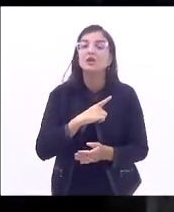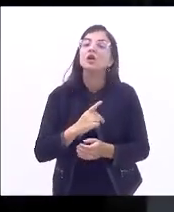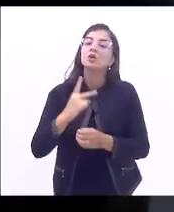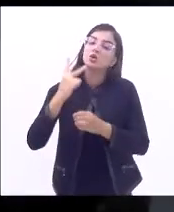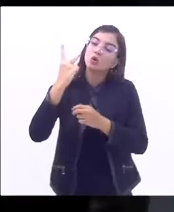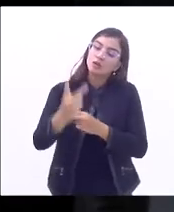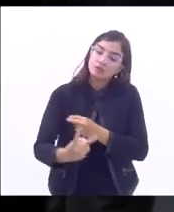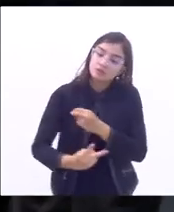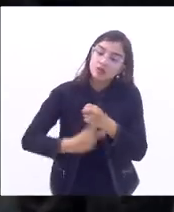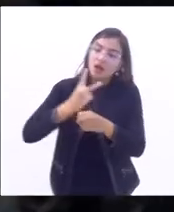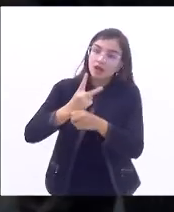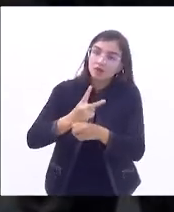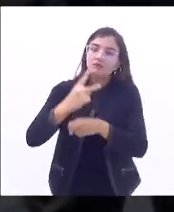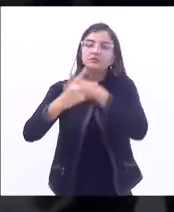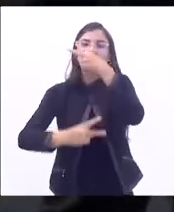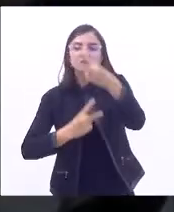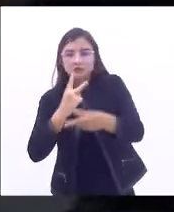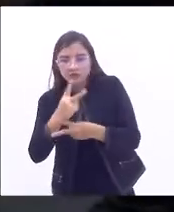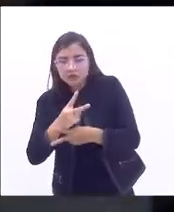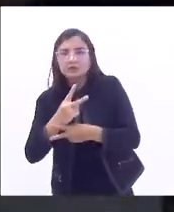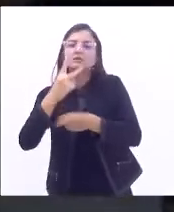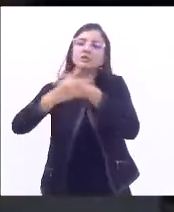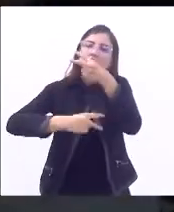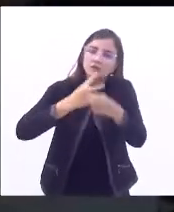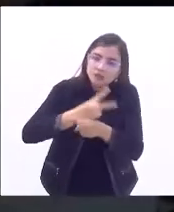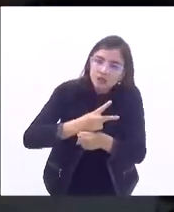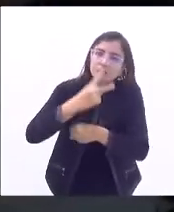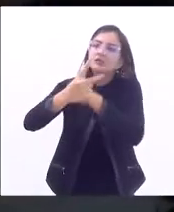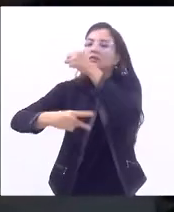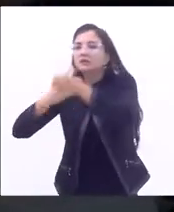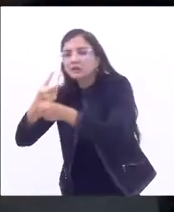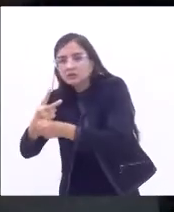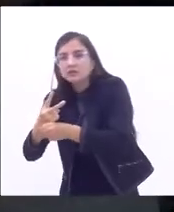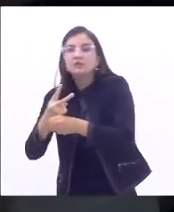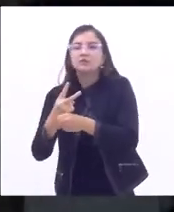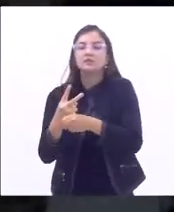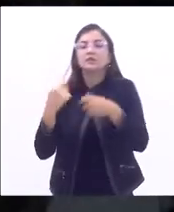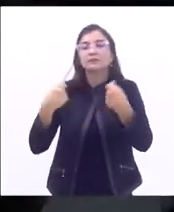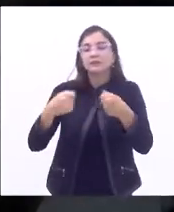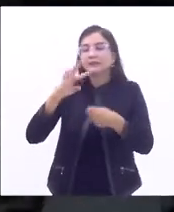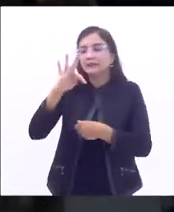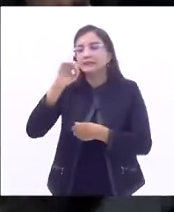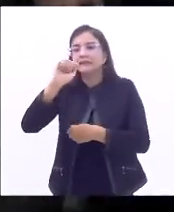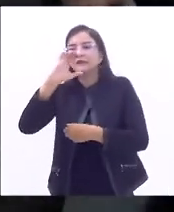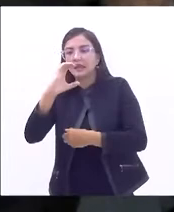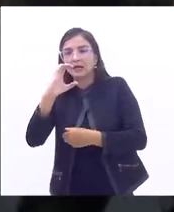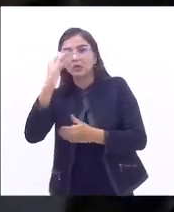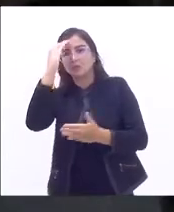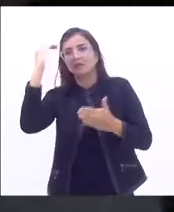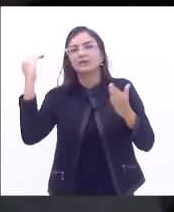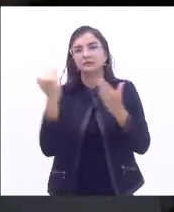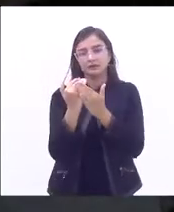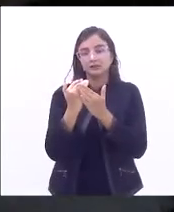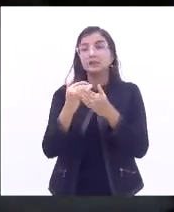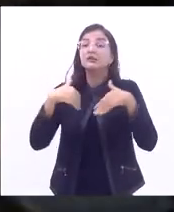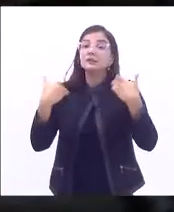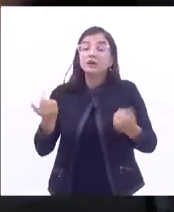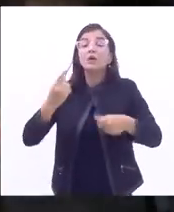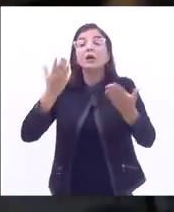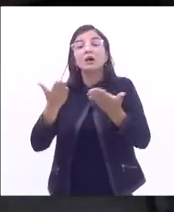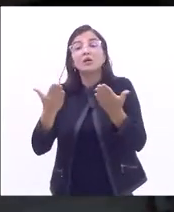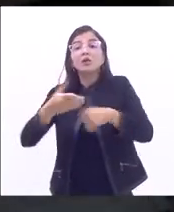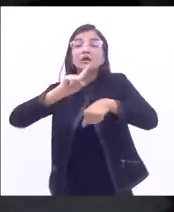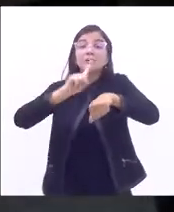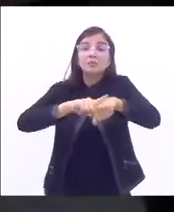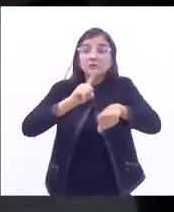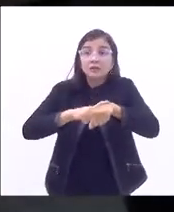2 em 2 anos condicionada a cumprir 80% do TAC, e eles cumpriram. Eles cumpriram. Então, é um momento que quem está do lado de cá tem